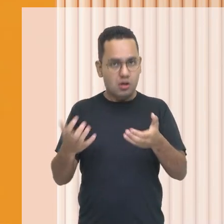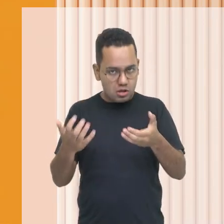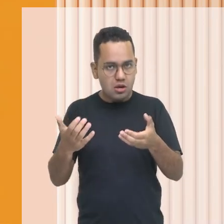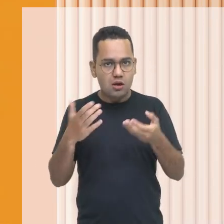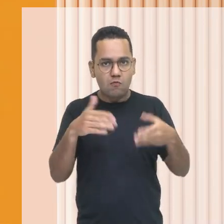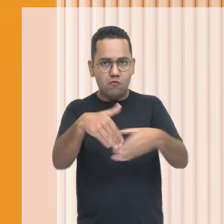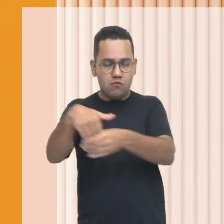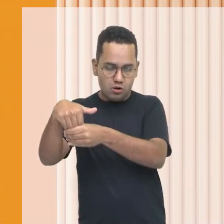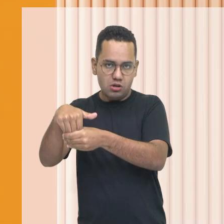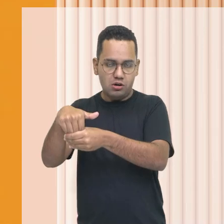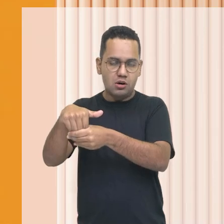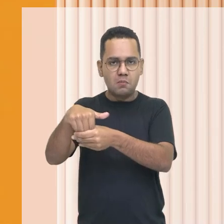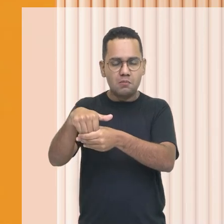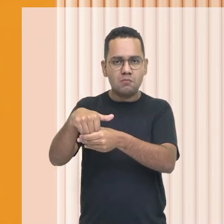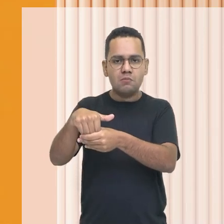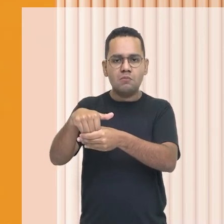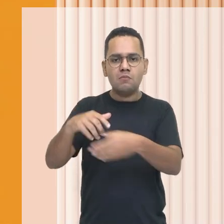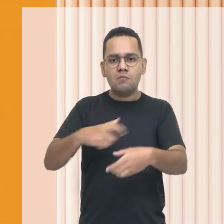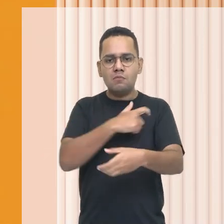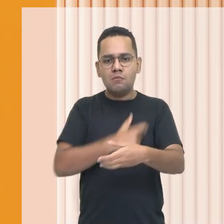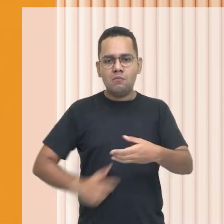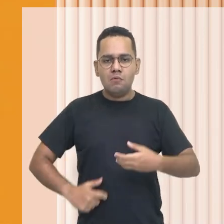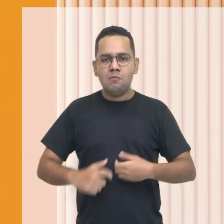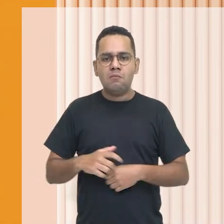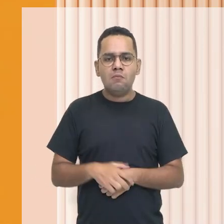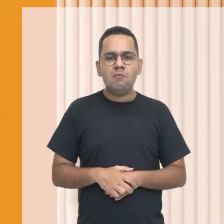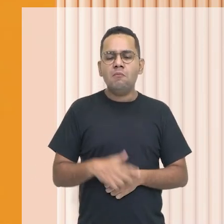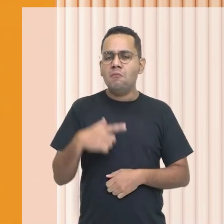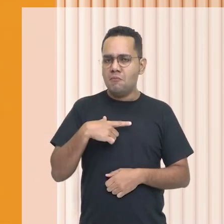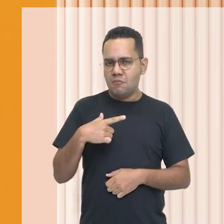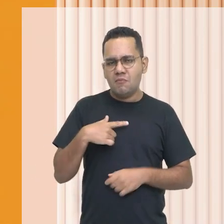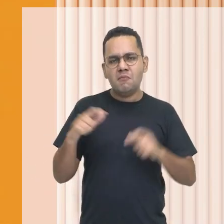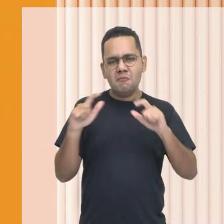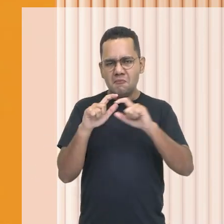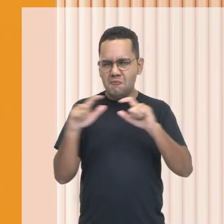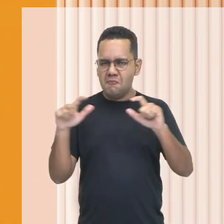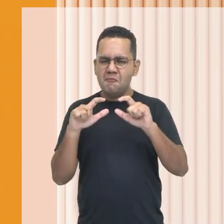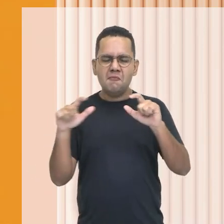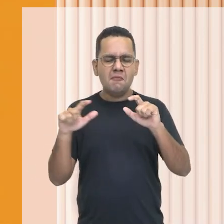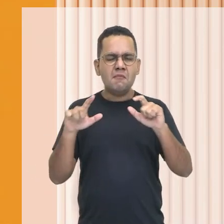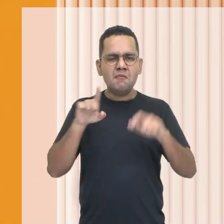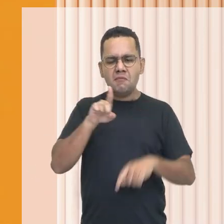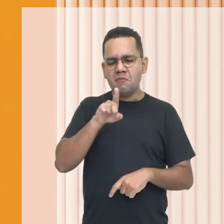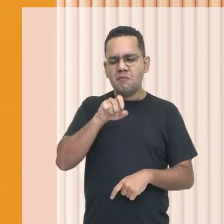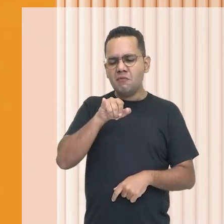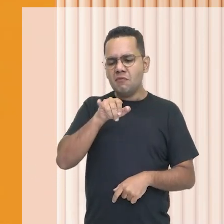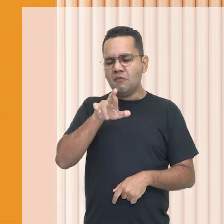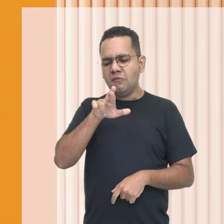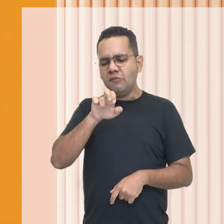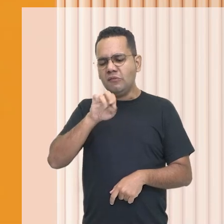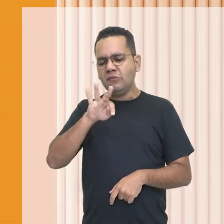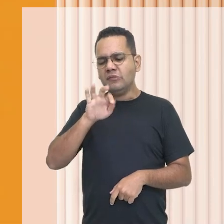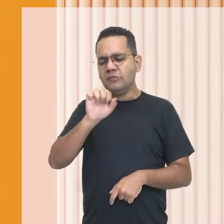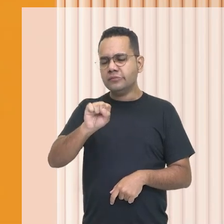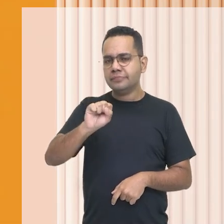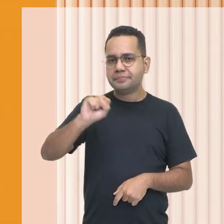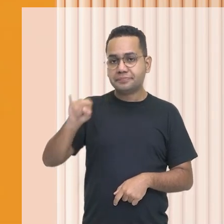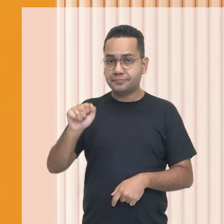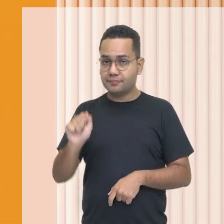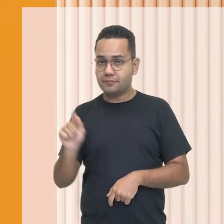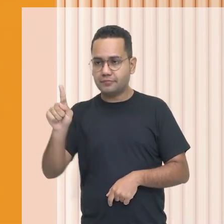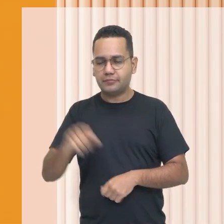presidente, que ficou marcado, né, como as diretas já, né, que de um modo geral não conseguiu